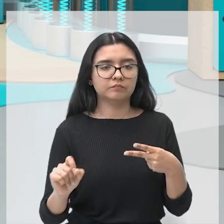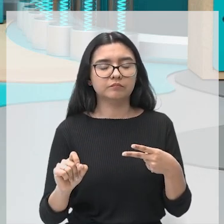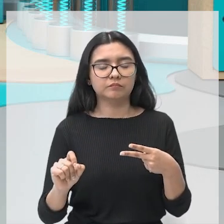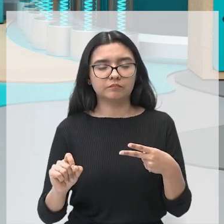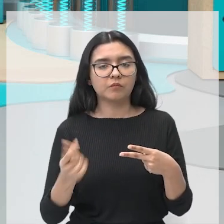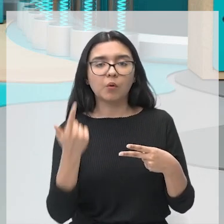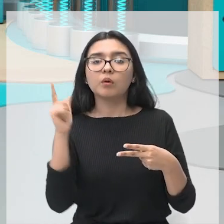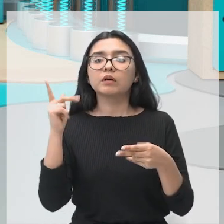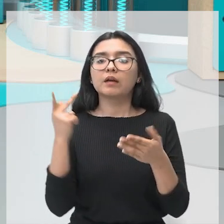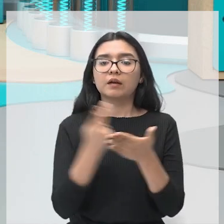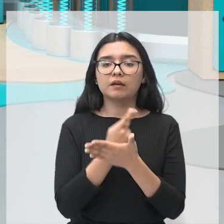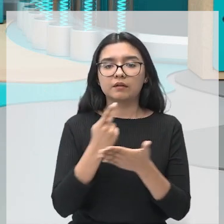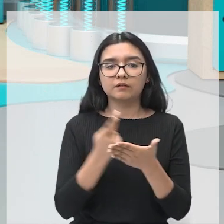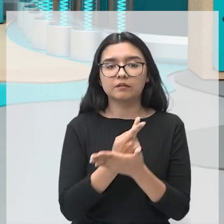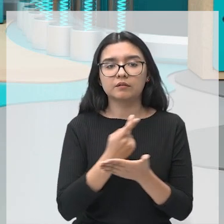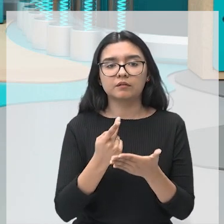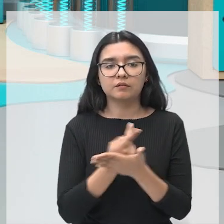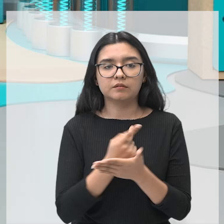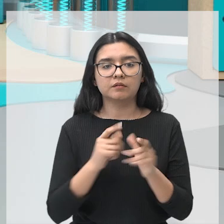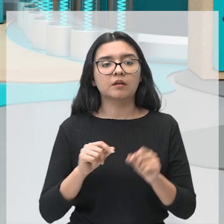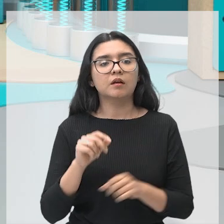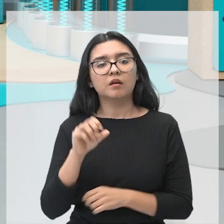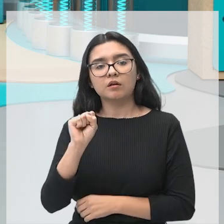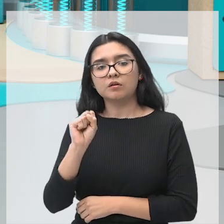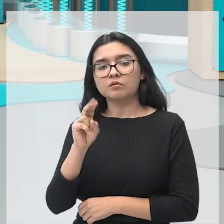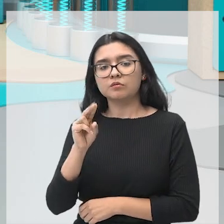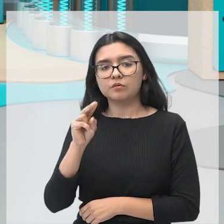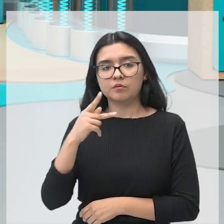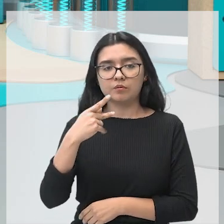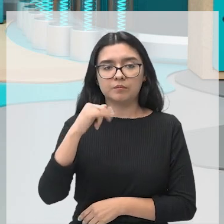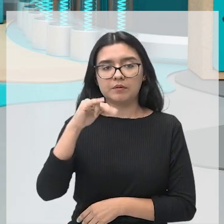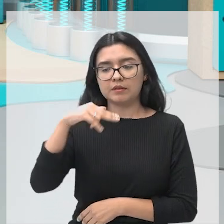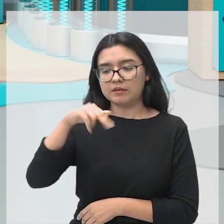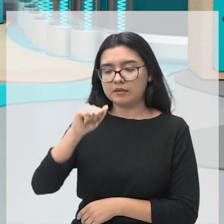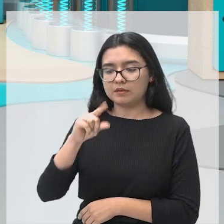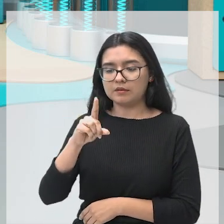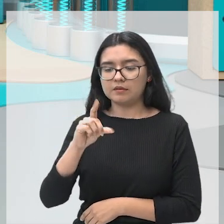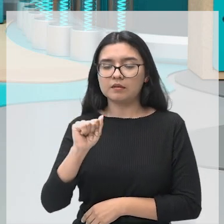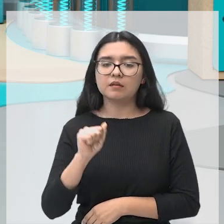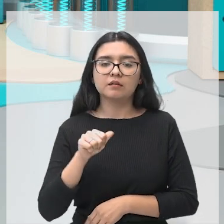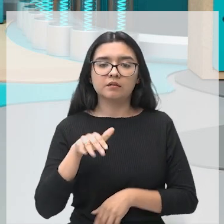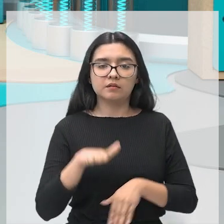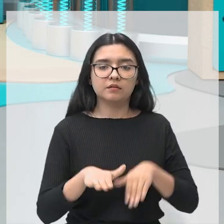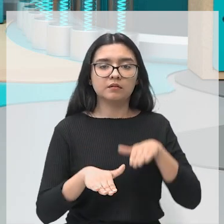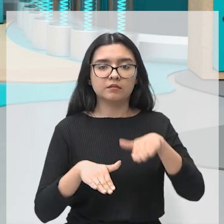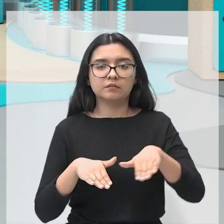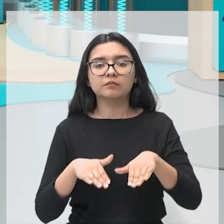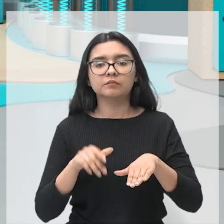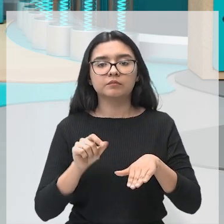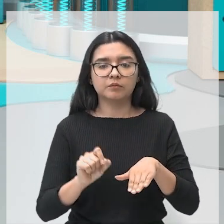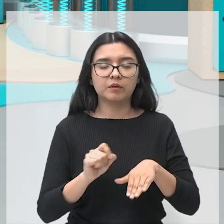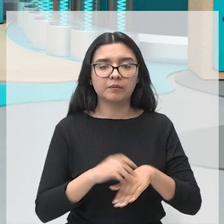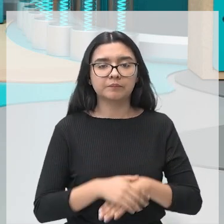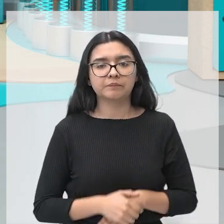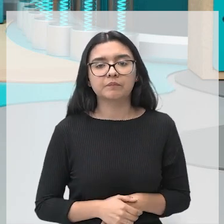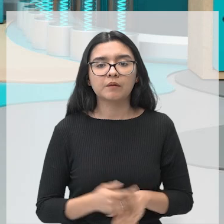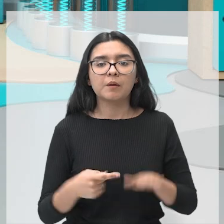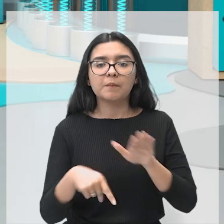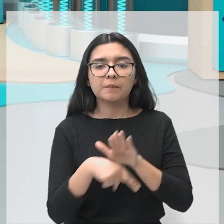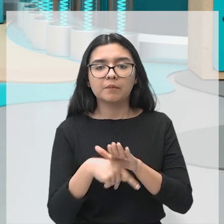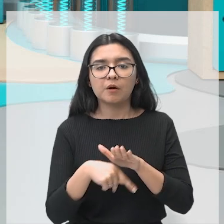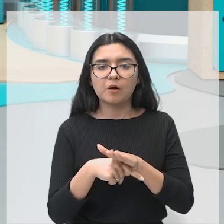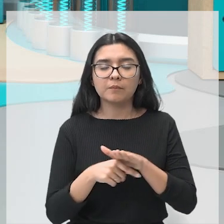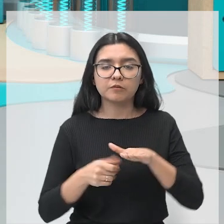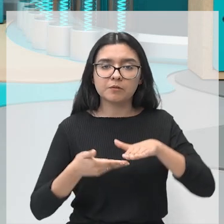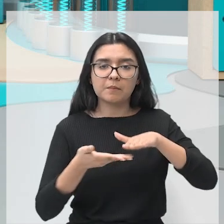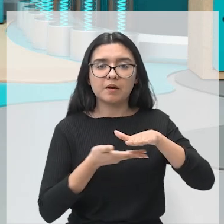aqui que é o correto, que é a pisada supinada, que o pé toca o chão com a face externa do